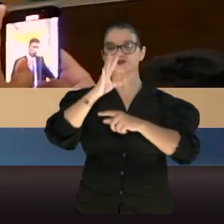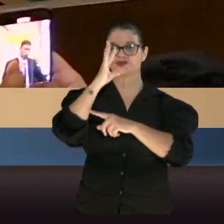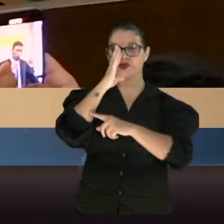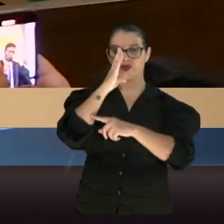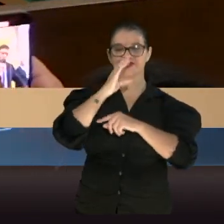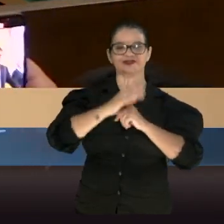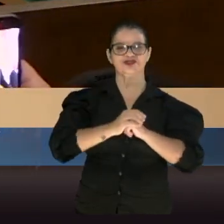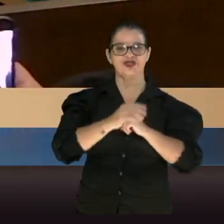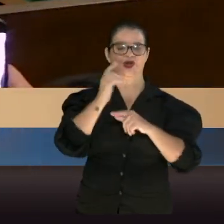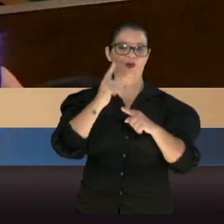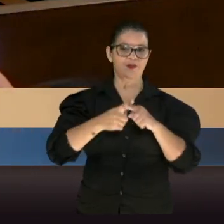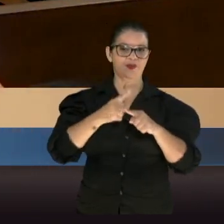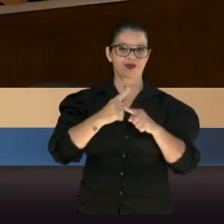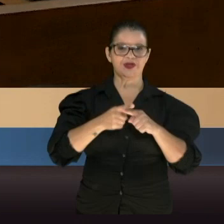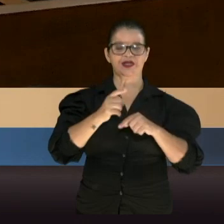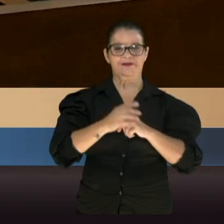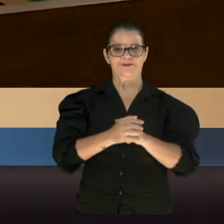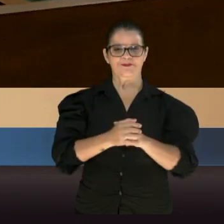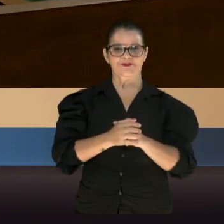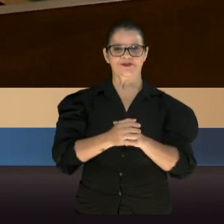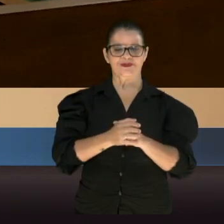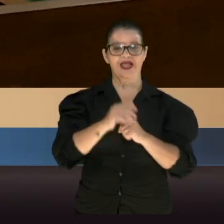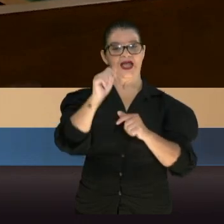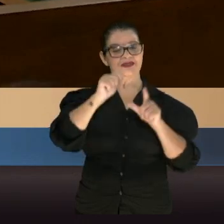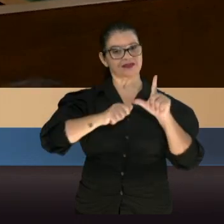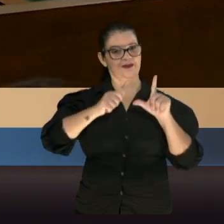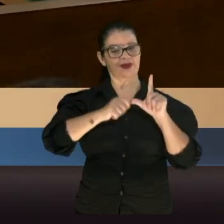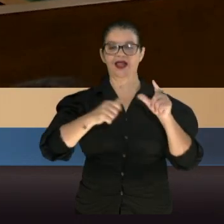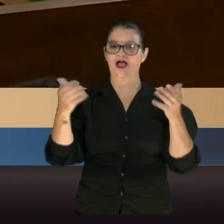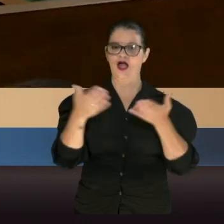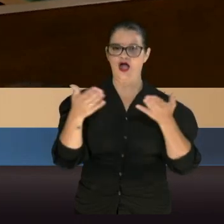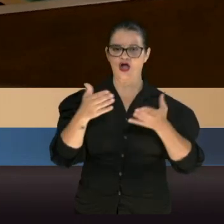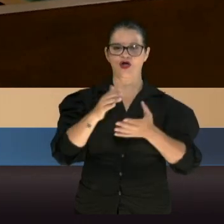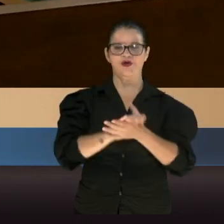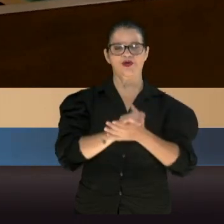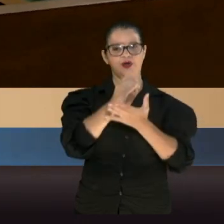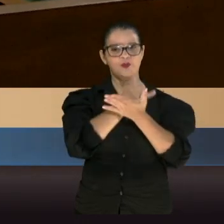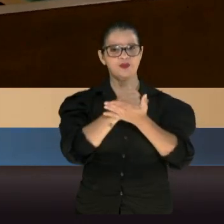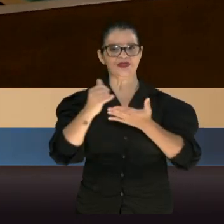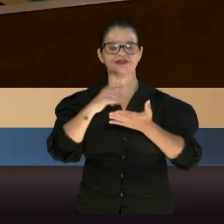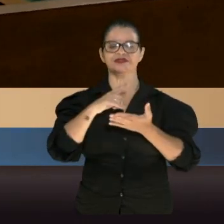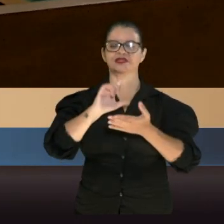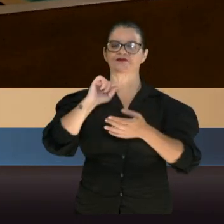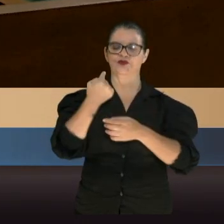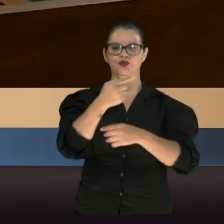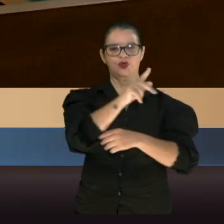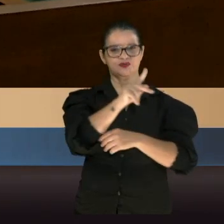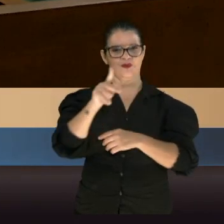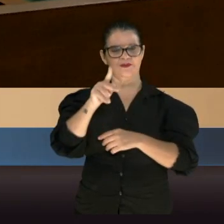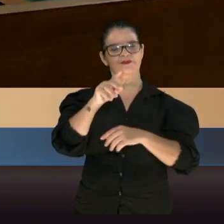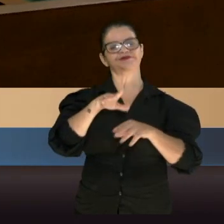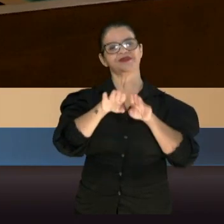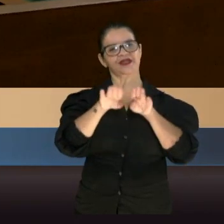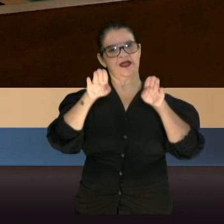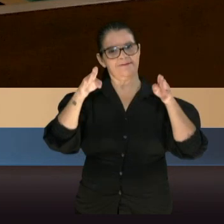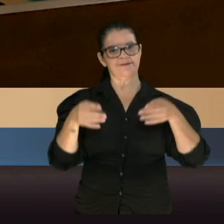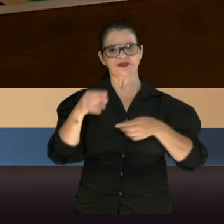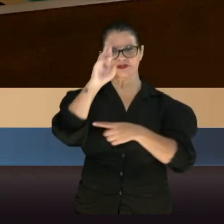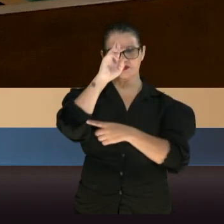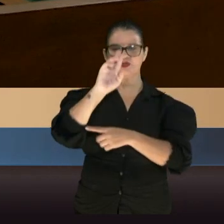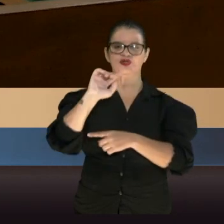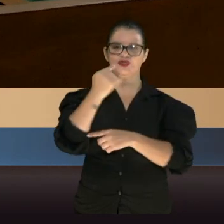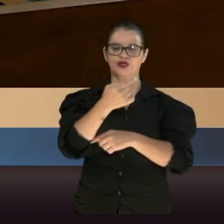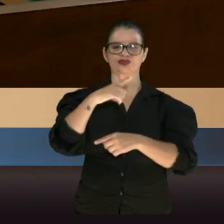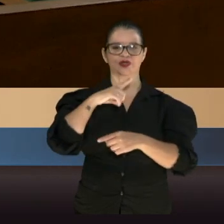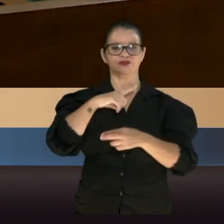assistindo, porque a Assembleia Legislativa agora, com uma iniciativa do nosso presidente e da mesa diretora, nós